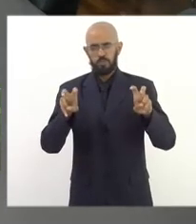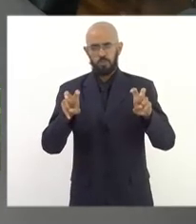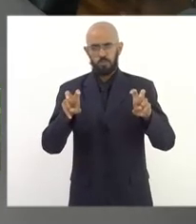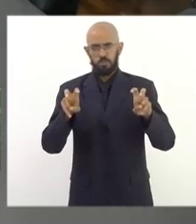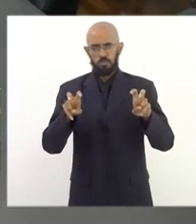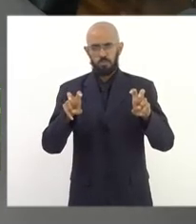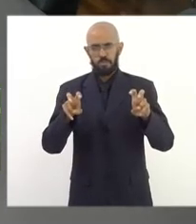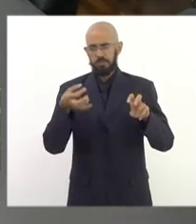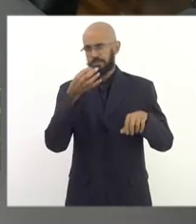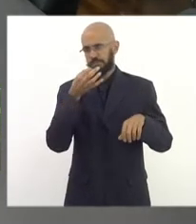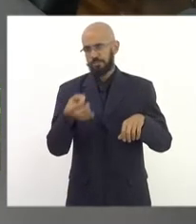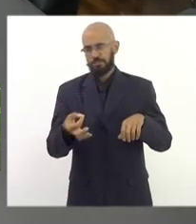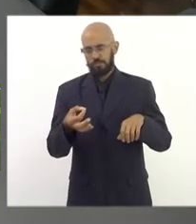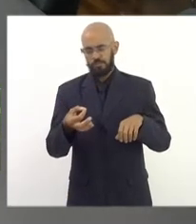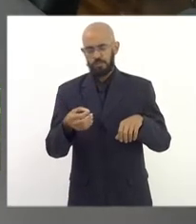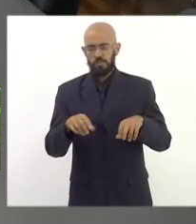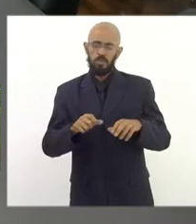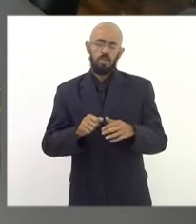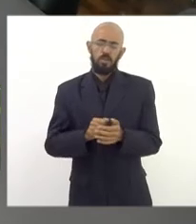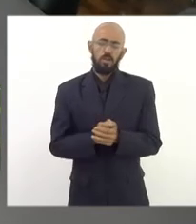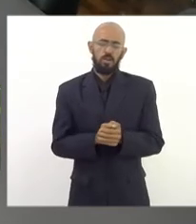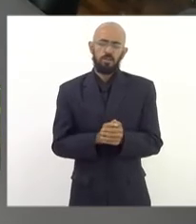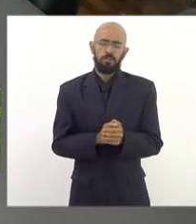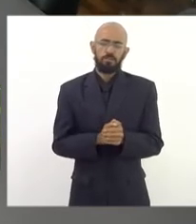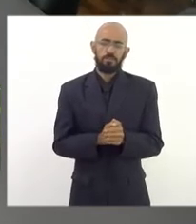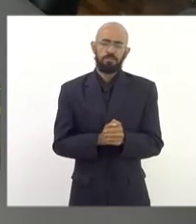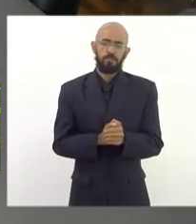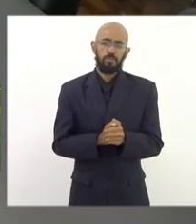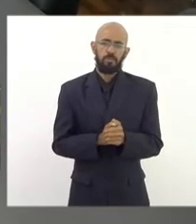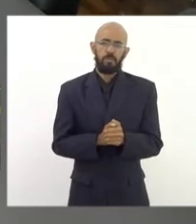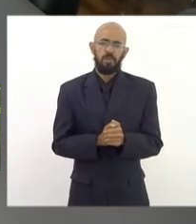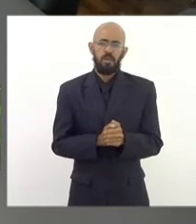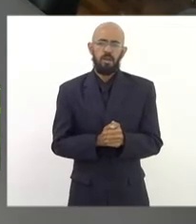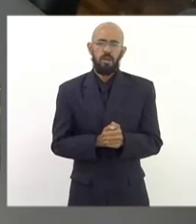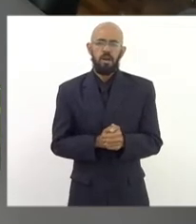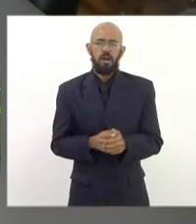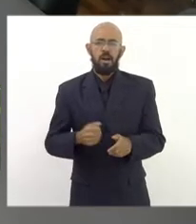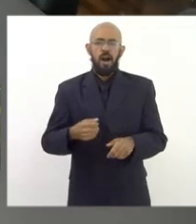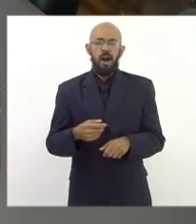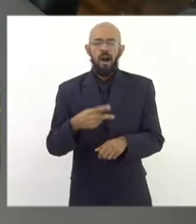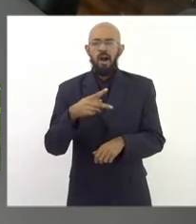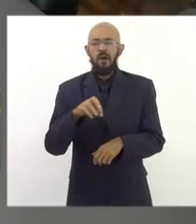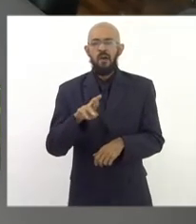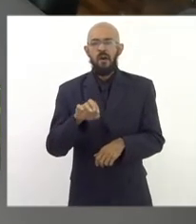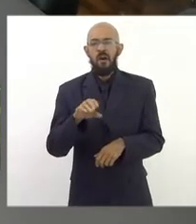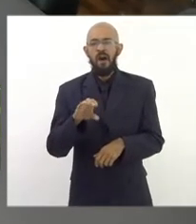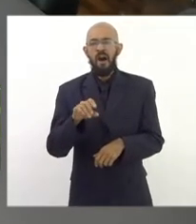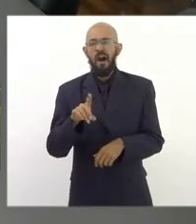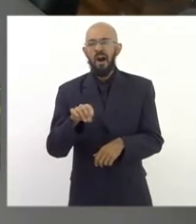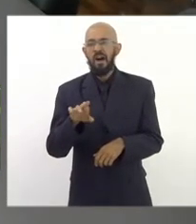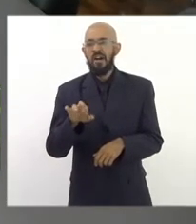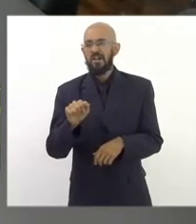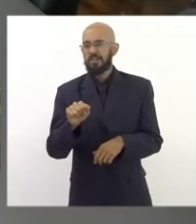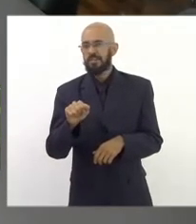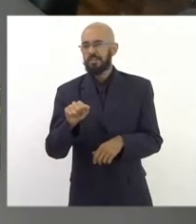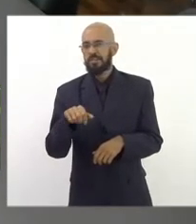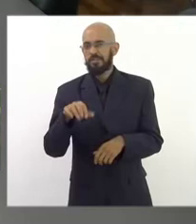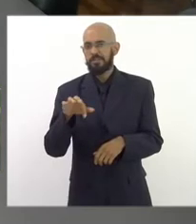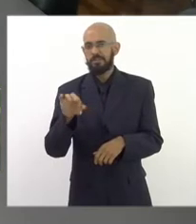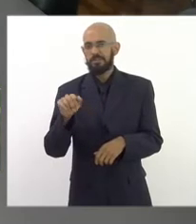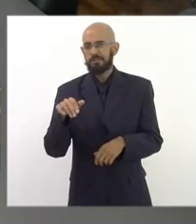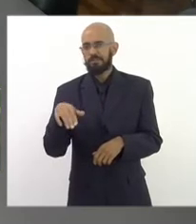essa crítica, essa ressalva, essa posição da Procuradoria-Geral da Fazenda Nacional sobre esses dois